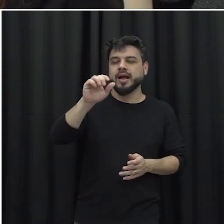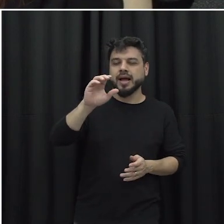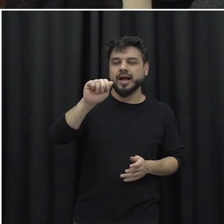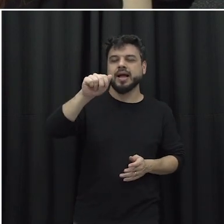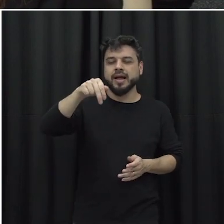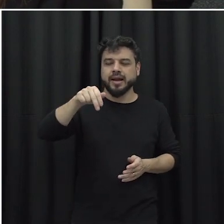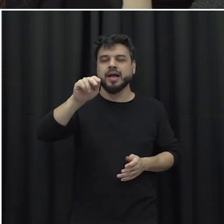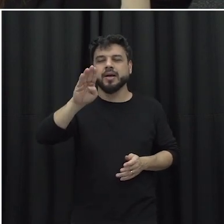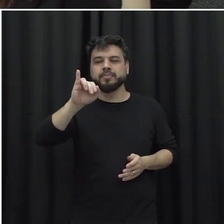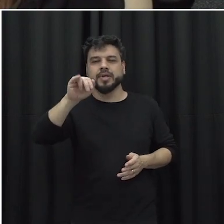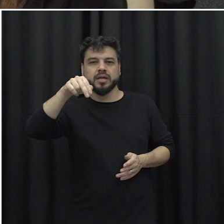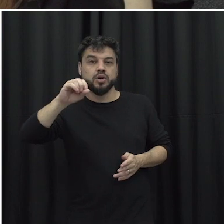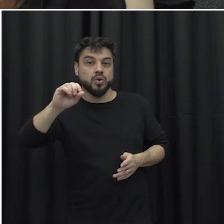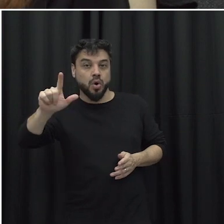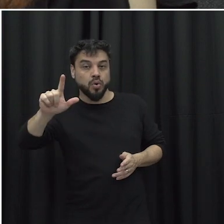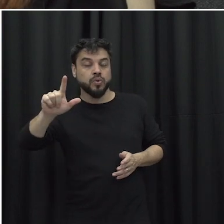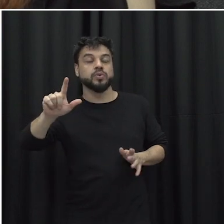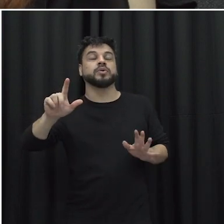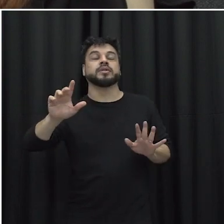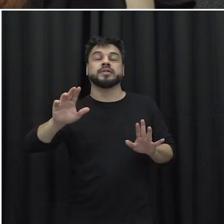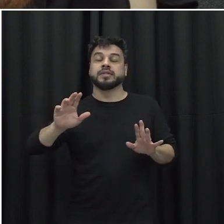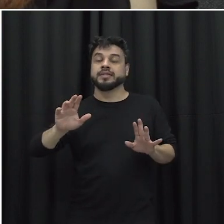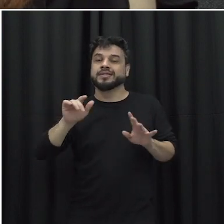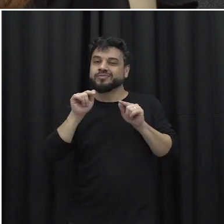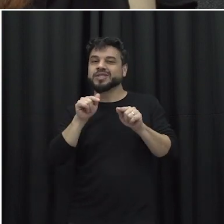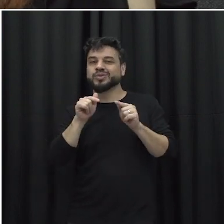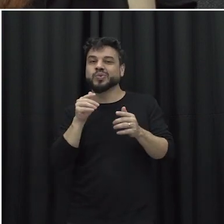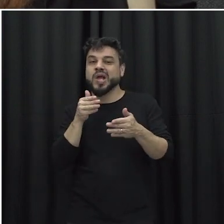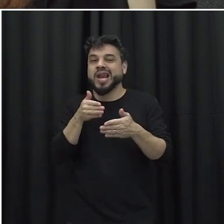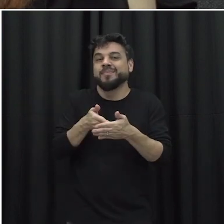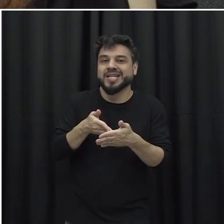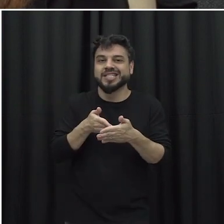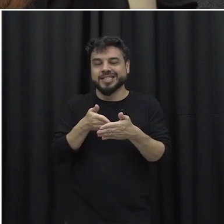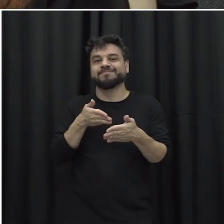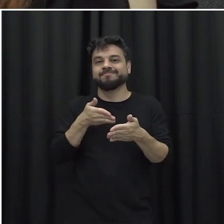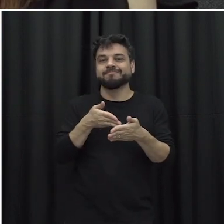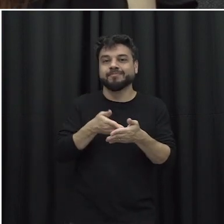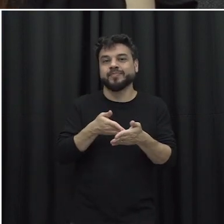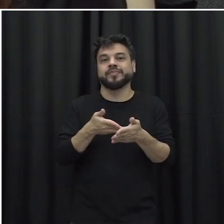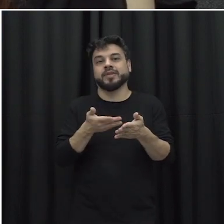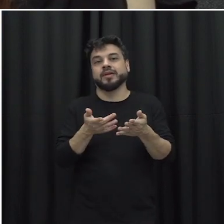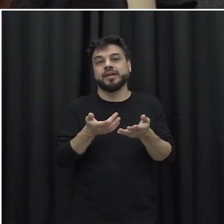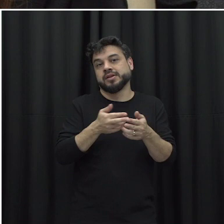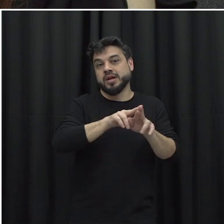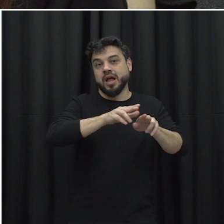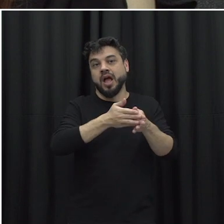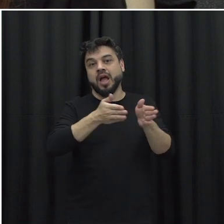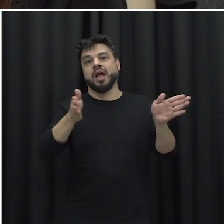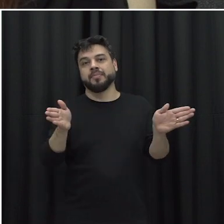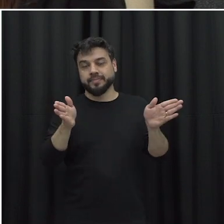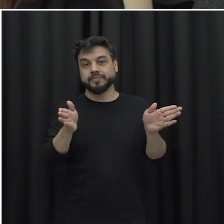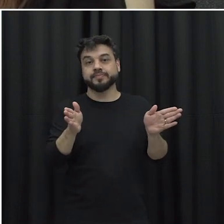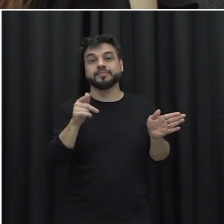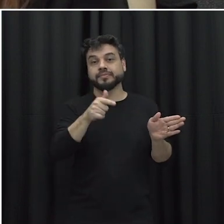também já limita o número de produtos, e esses produtos existe uma super proteção em cima